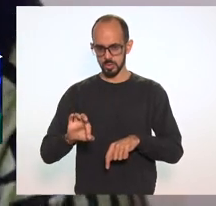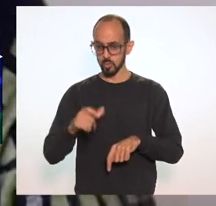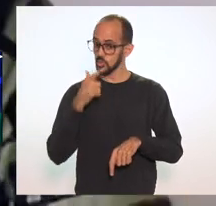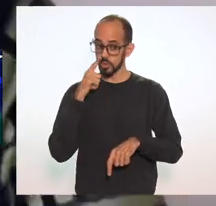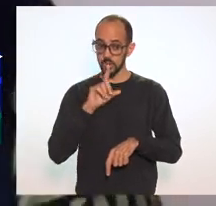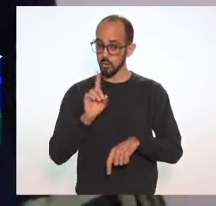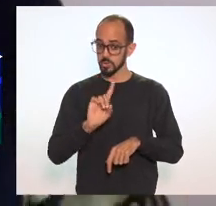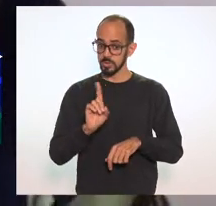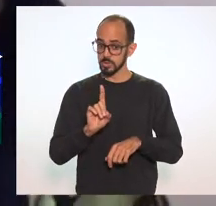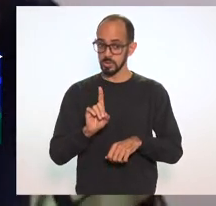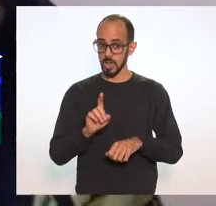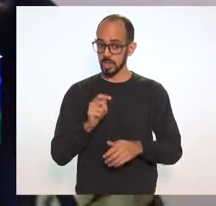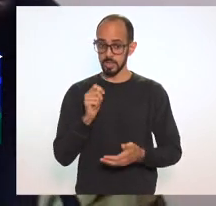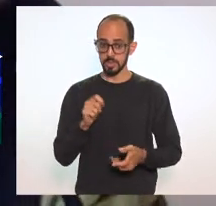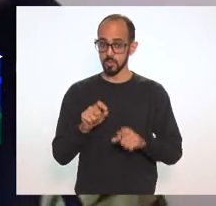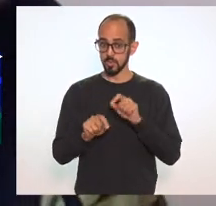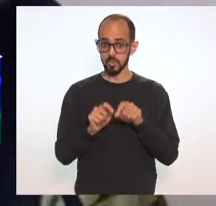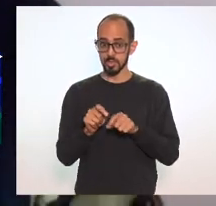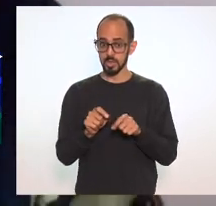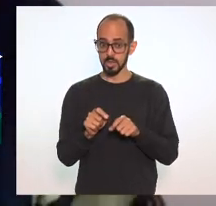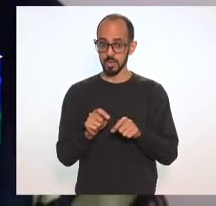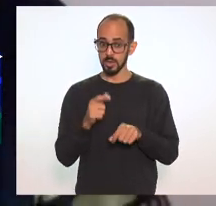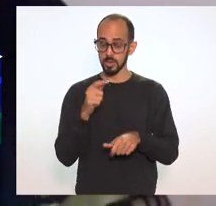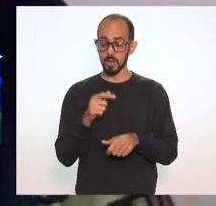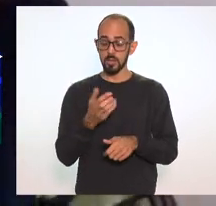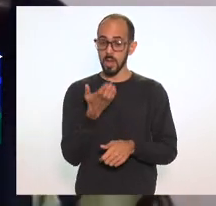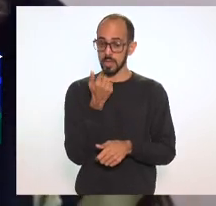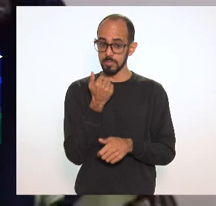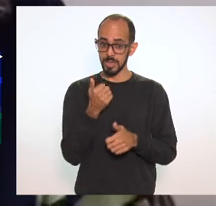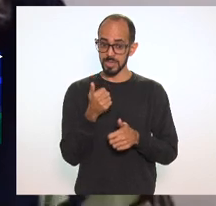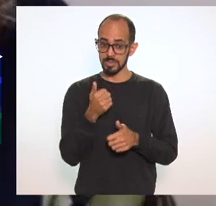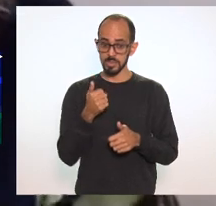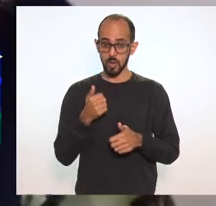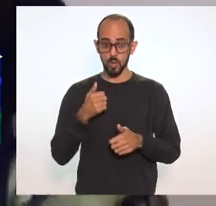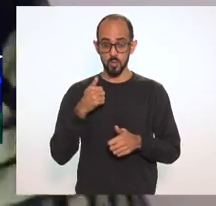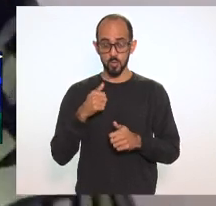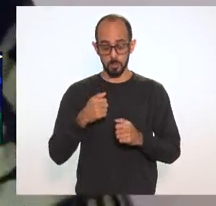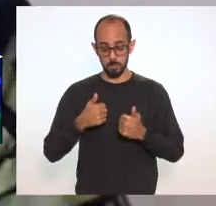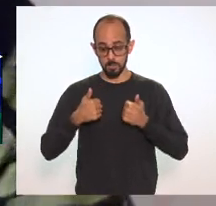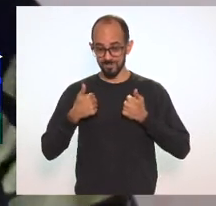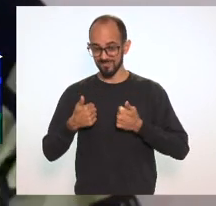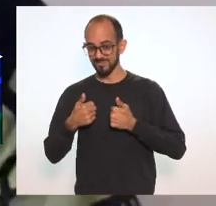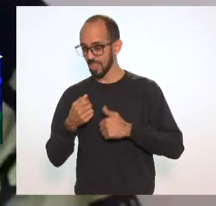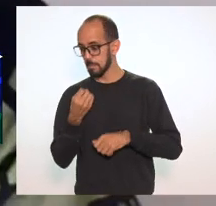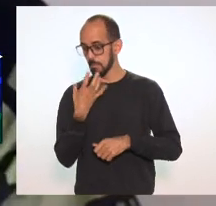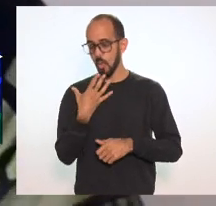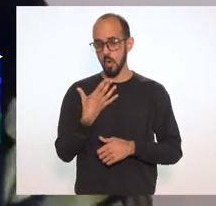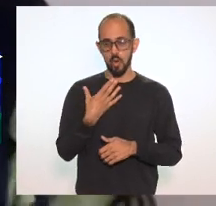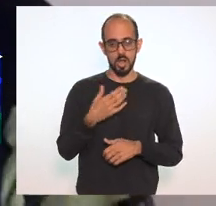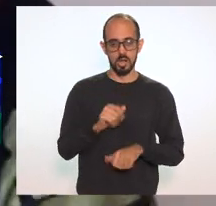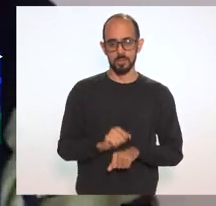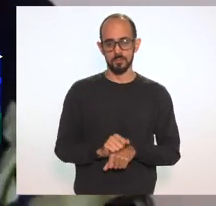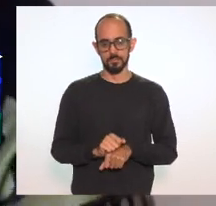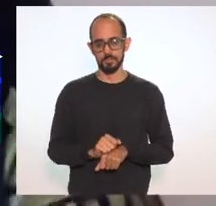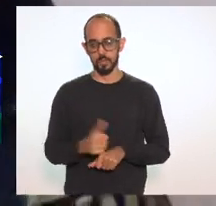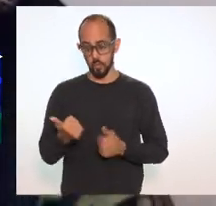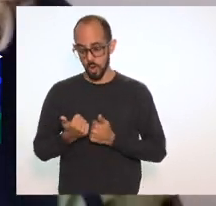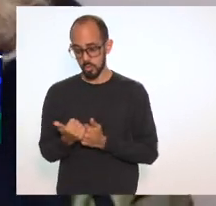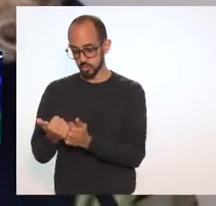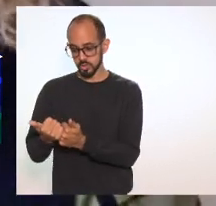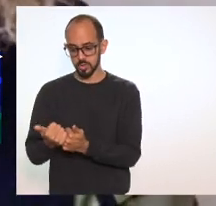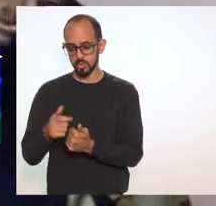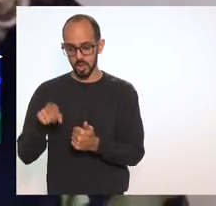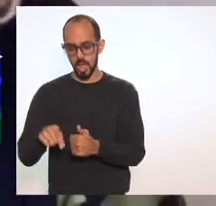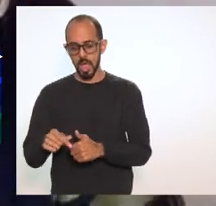consegue hoje era curtir a sua alimentação com ela o auxílio Para justamente aquecer a economia não há dicotomia